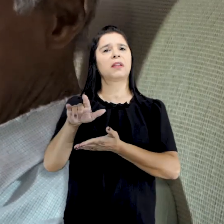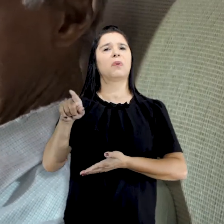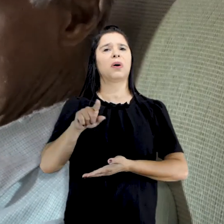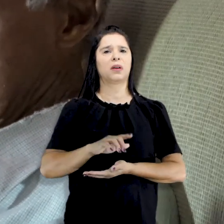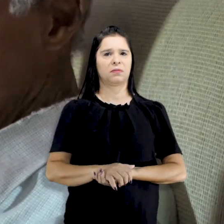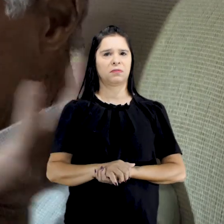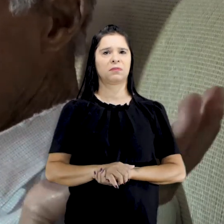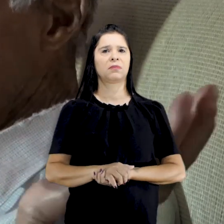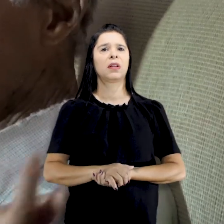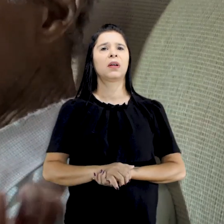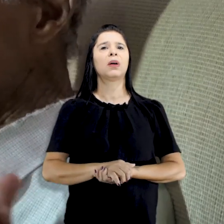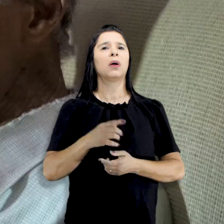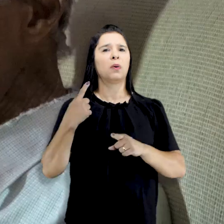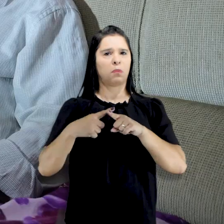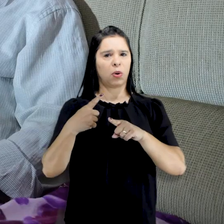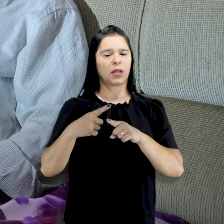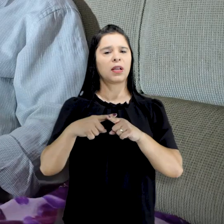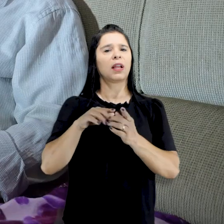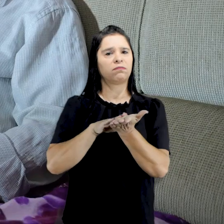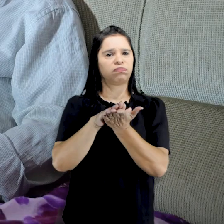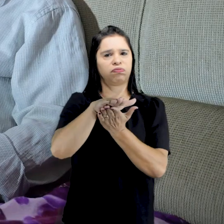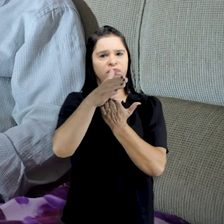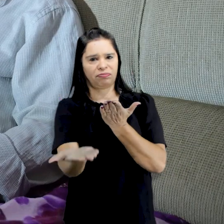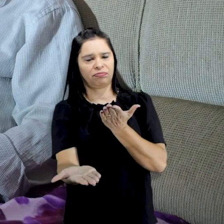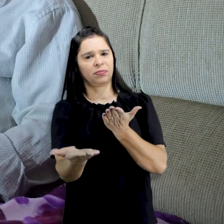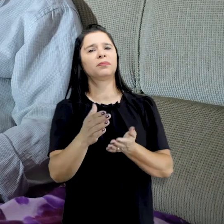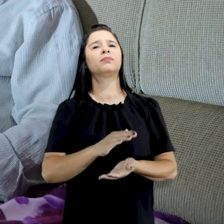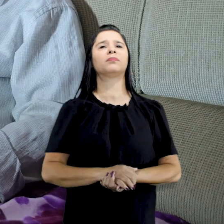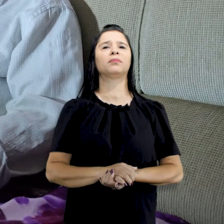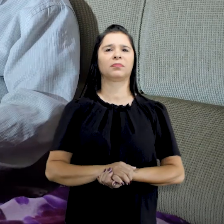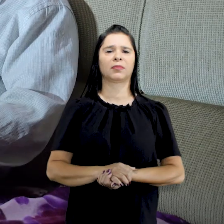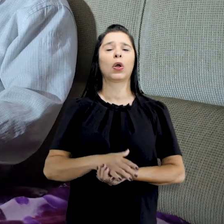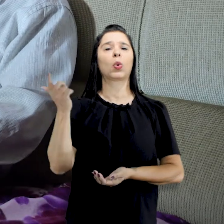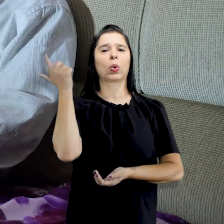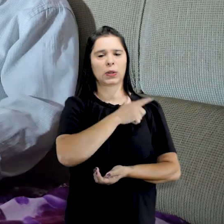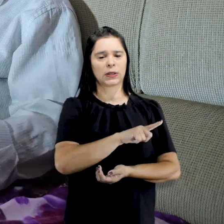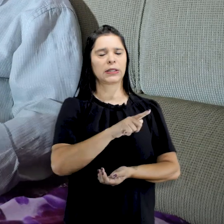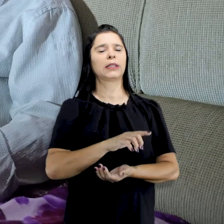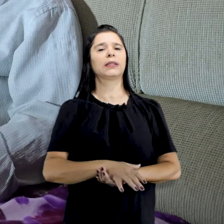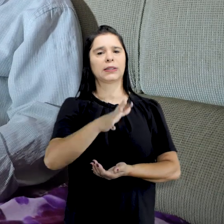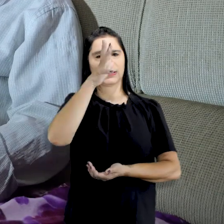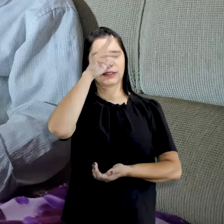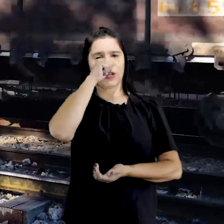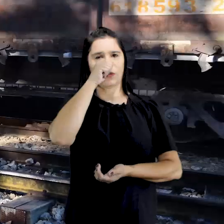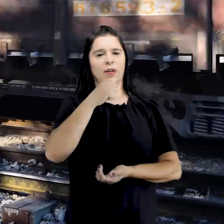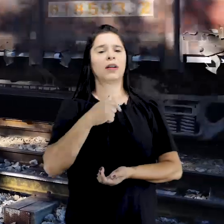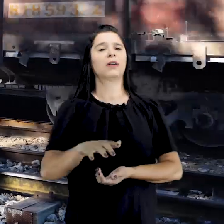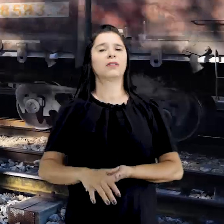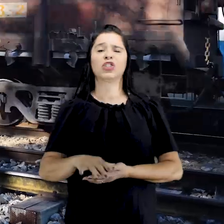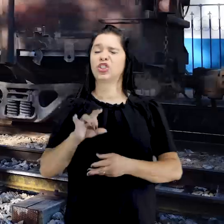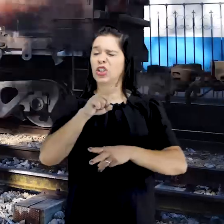se eu não pegasse, eu ia tombar, né? Então, eu ainda consegui. O aperto que eu passei foi esse.